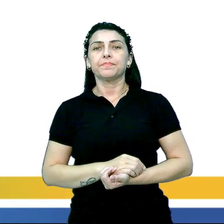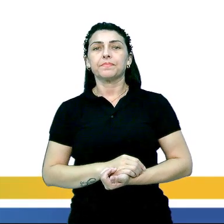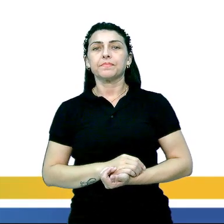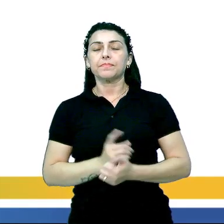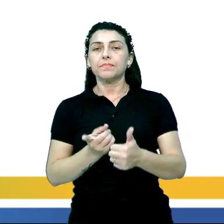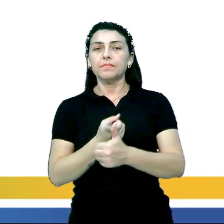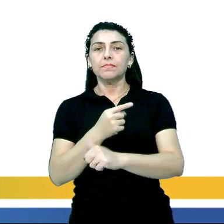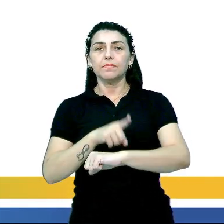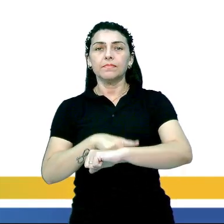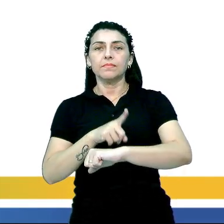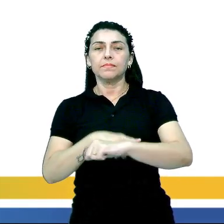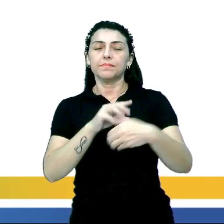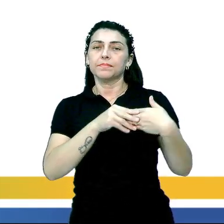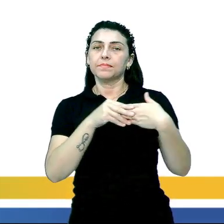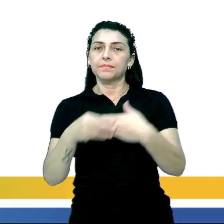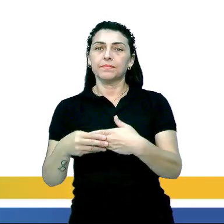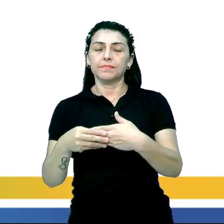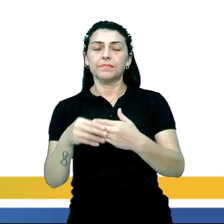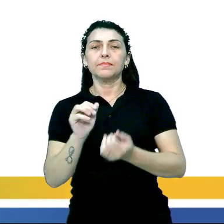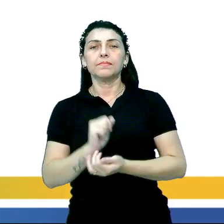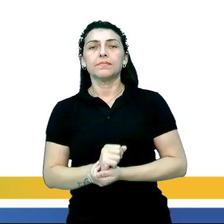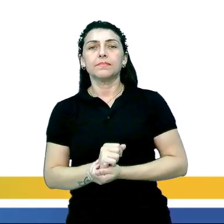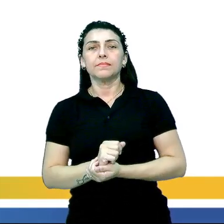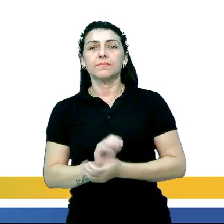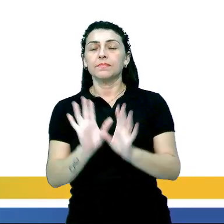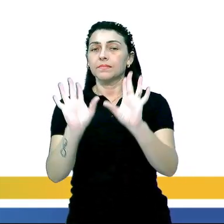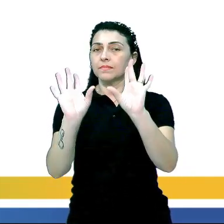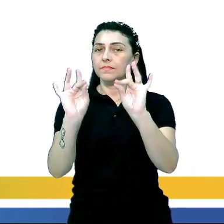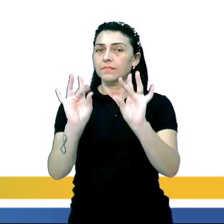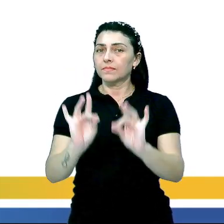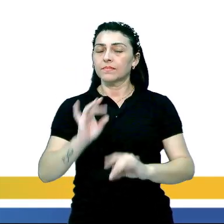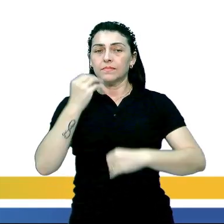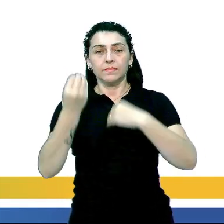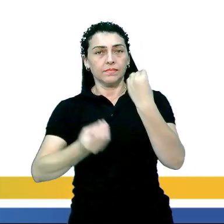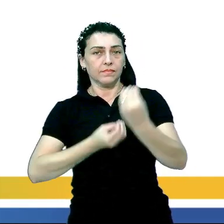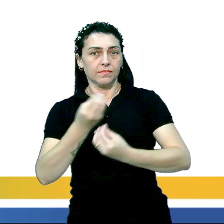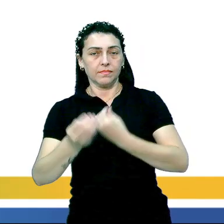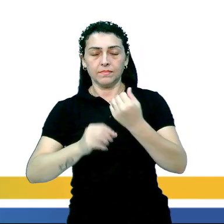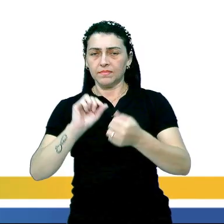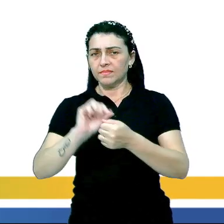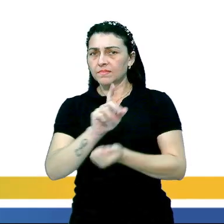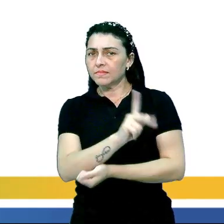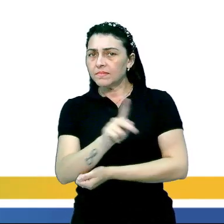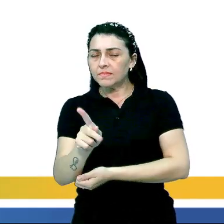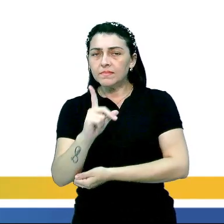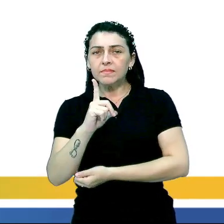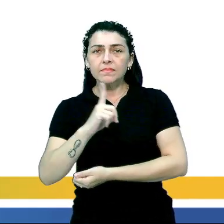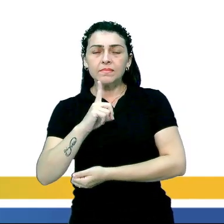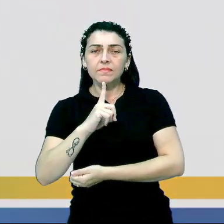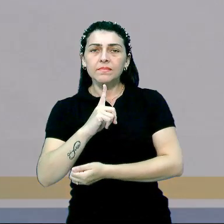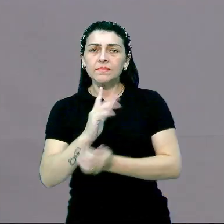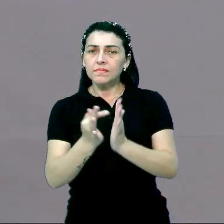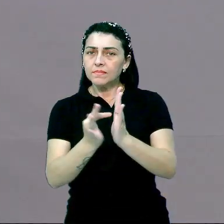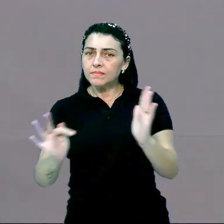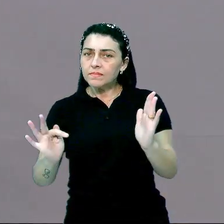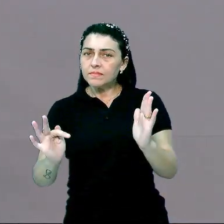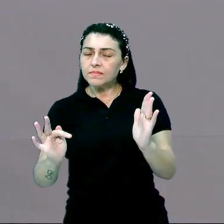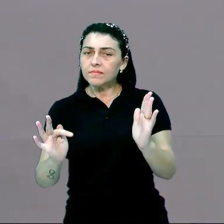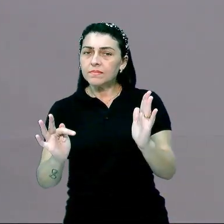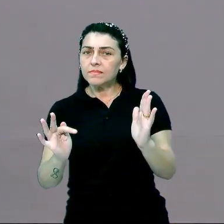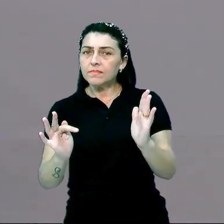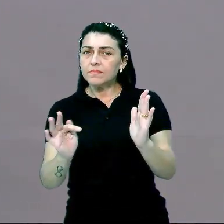Nesse primeiro momento, eu trouxe um detalhamento de como seria feito. Professora, existe uma fórmula, é isso? É